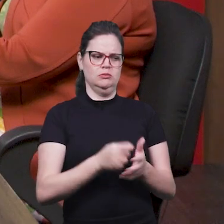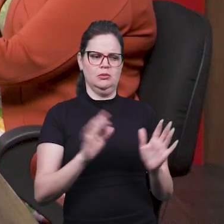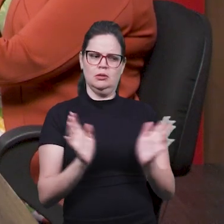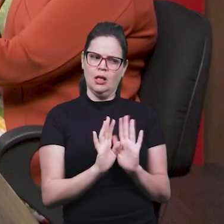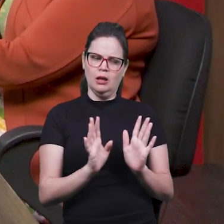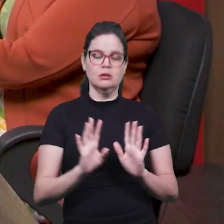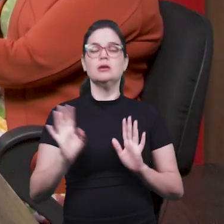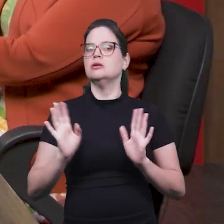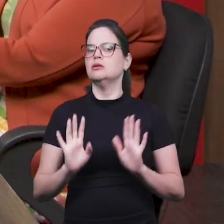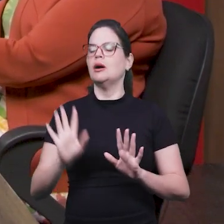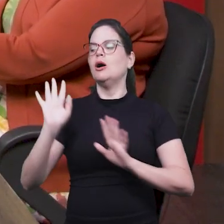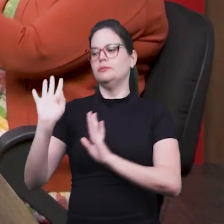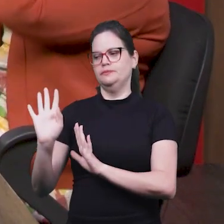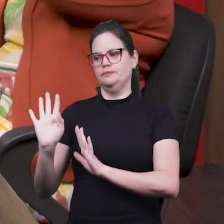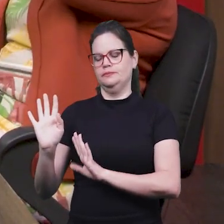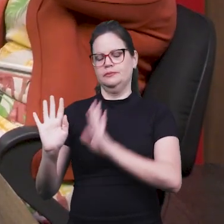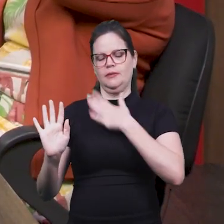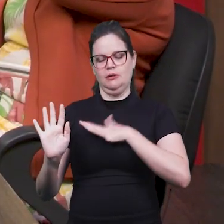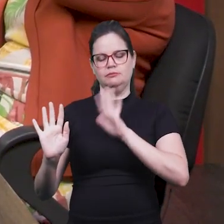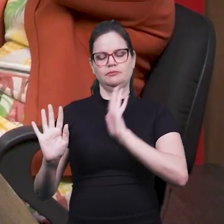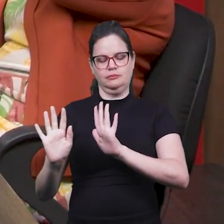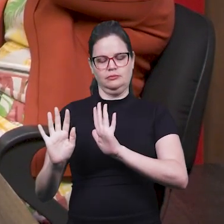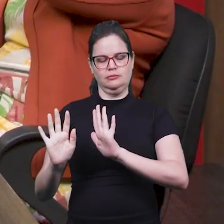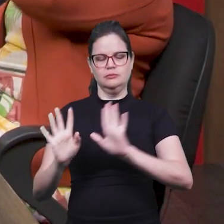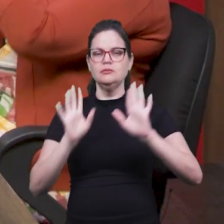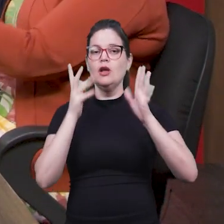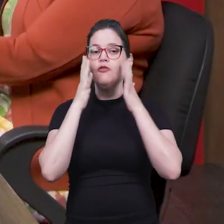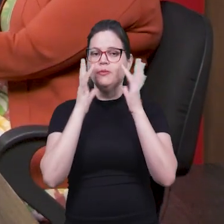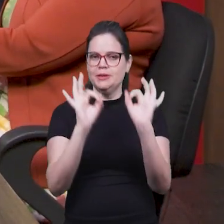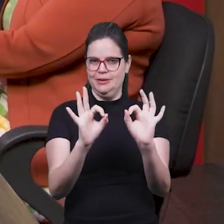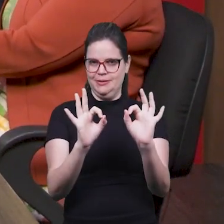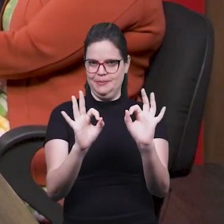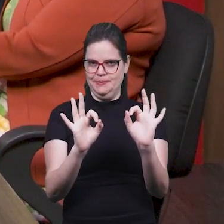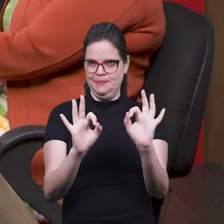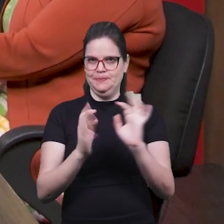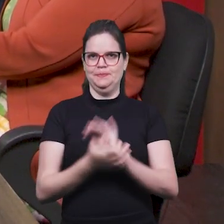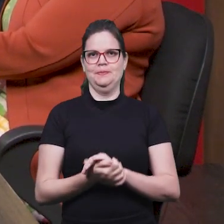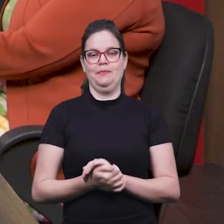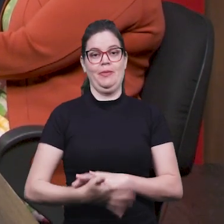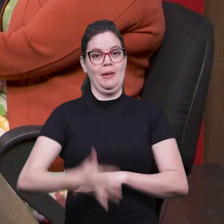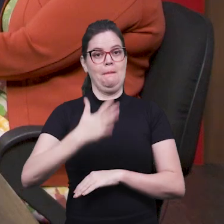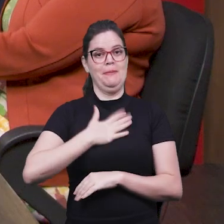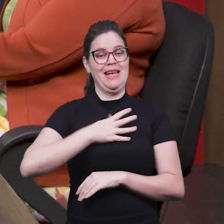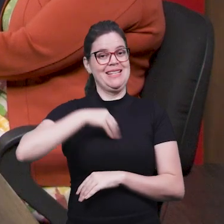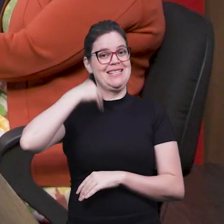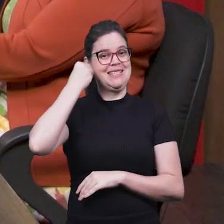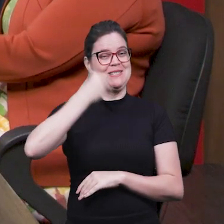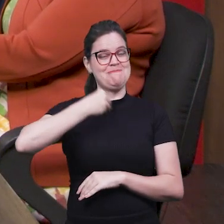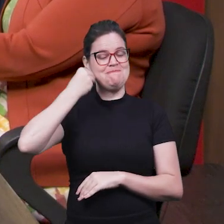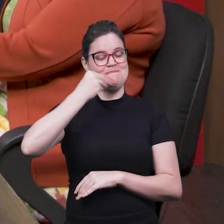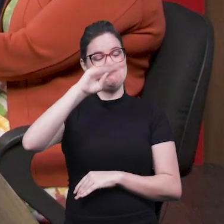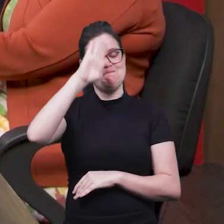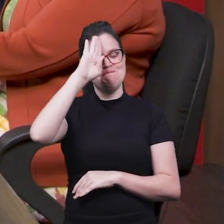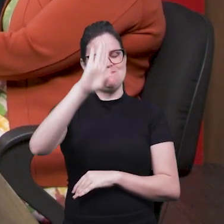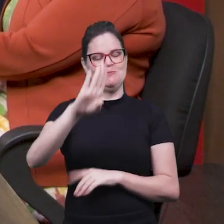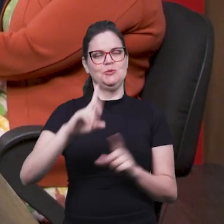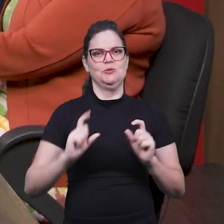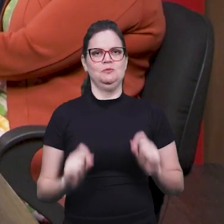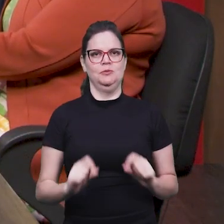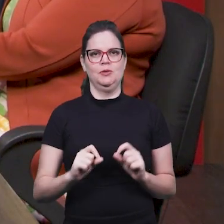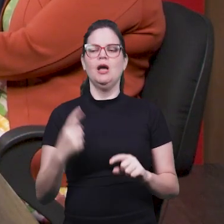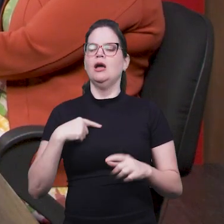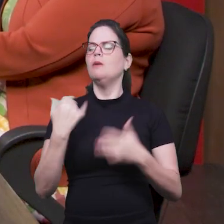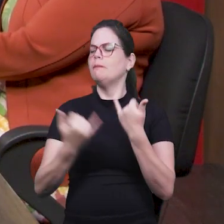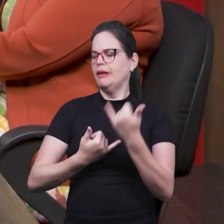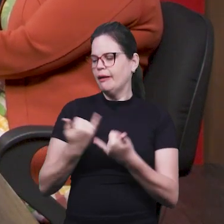só o seguinte, quando ela veja só, a minha maior experiência, eu brincava muito, fazer aquela